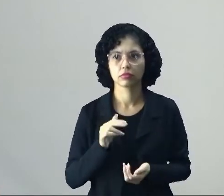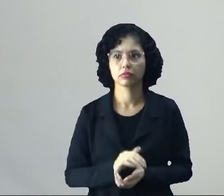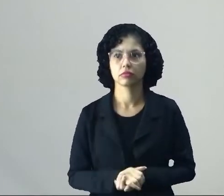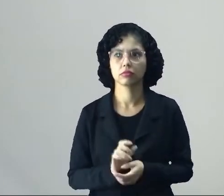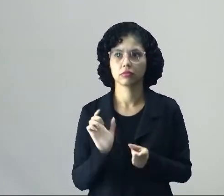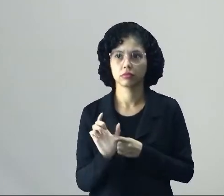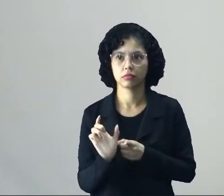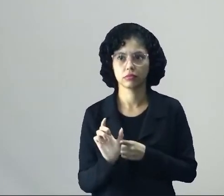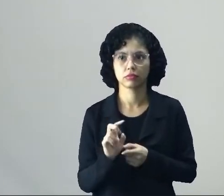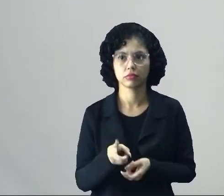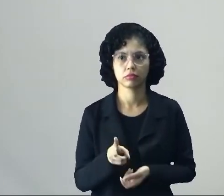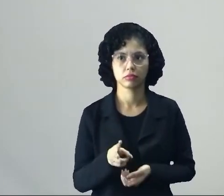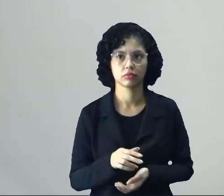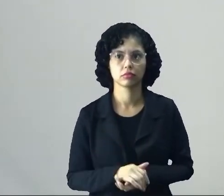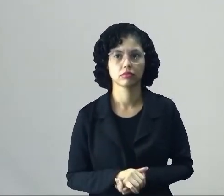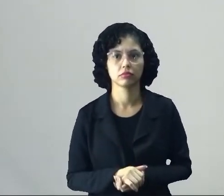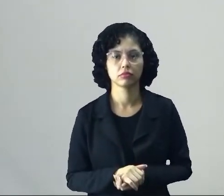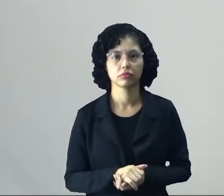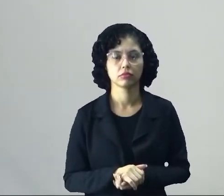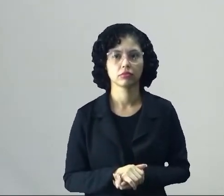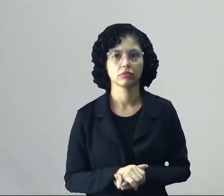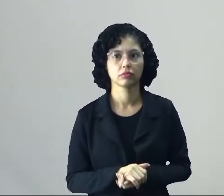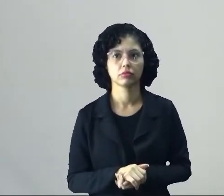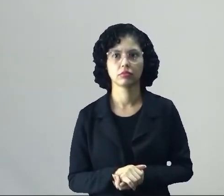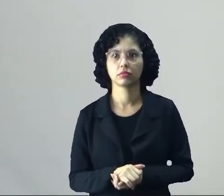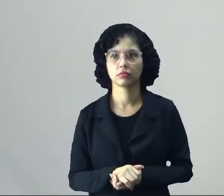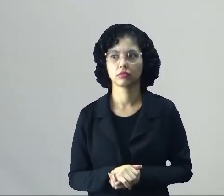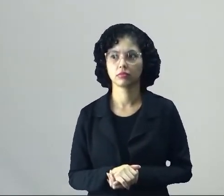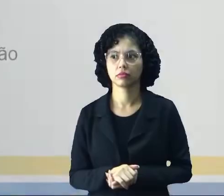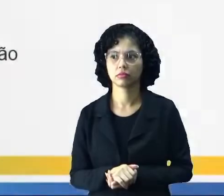mesma palavra, tá bom? Vamos lá.